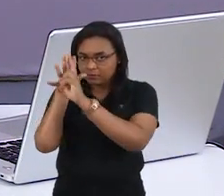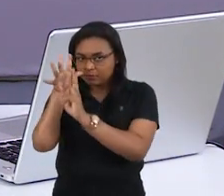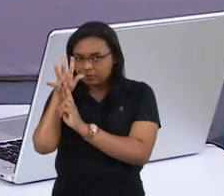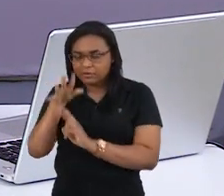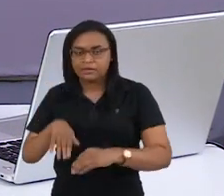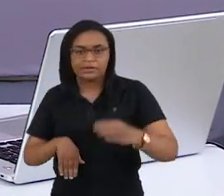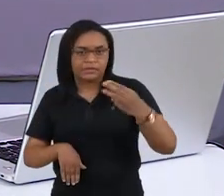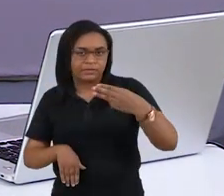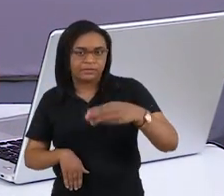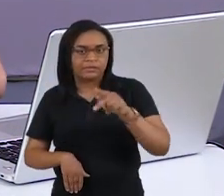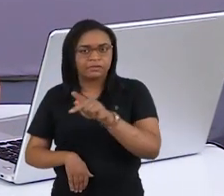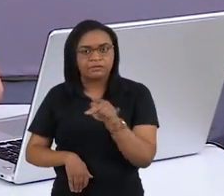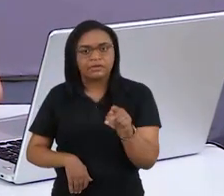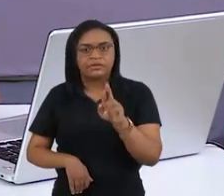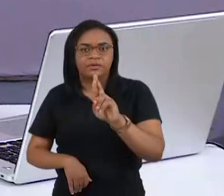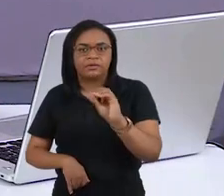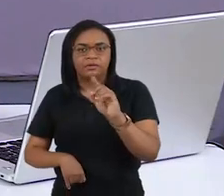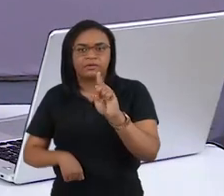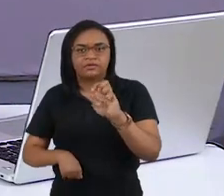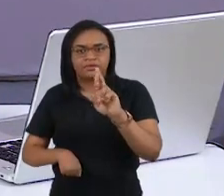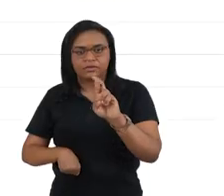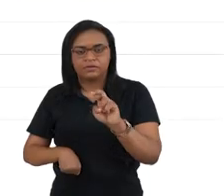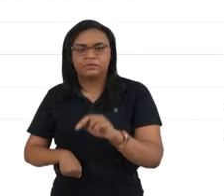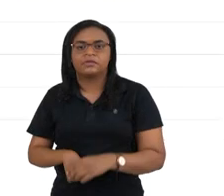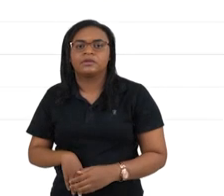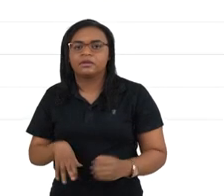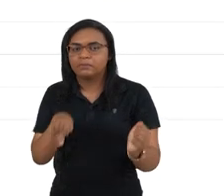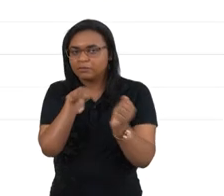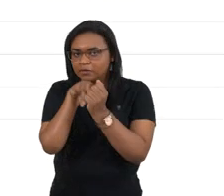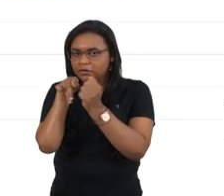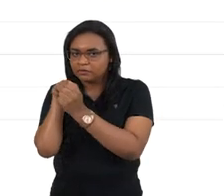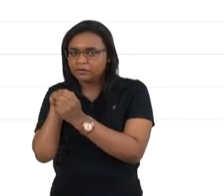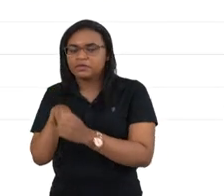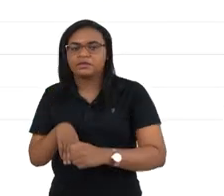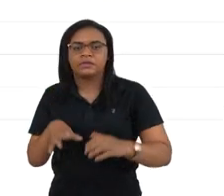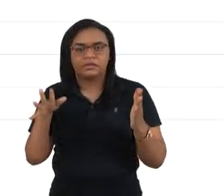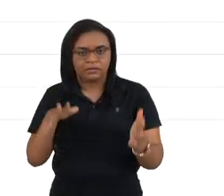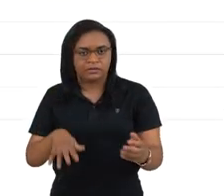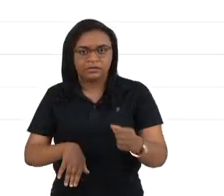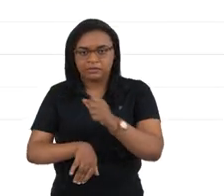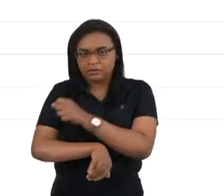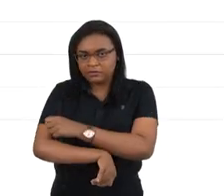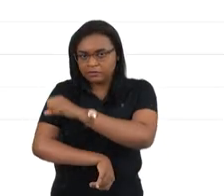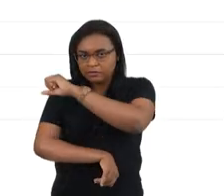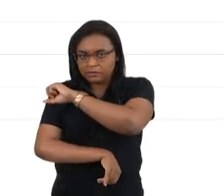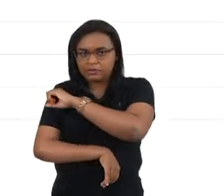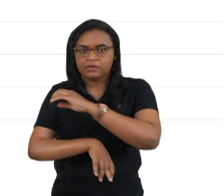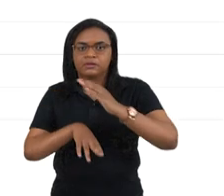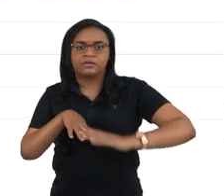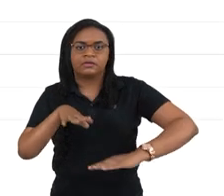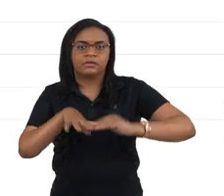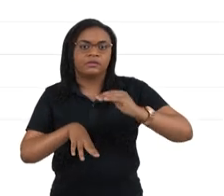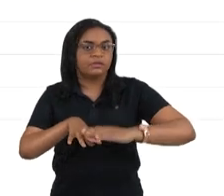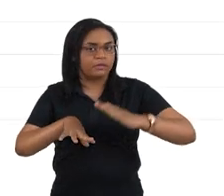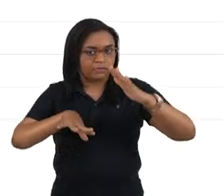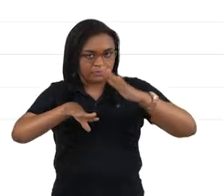sou o professor Roger e irei acompanhar vocês nessa aula. Bom, gente, é uma aula do ensino fundamental do sétimo ano. A componente